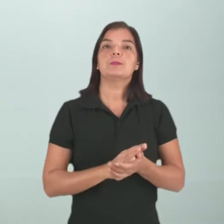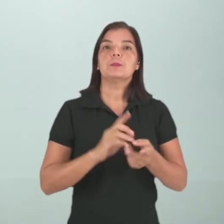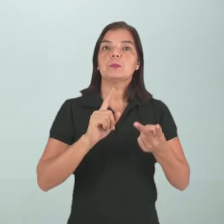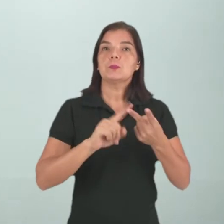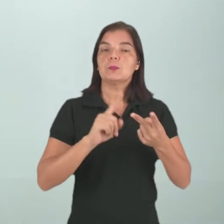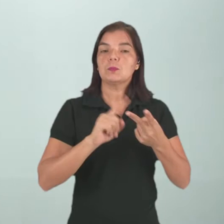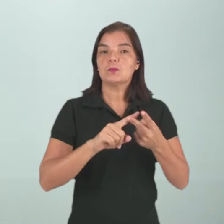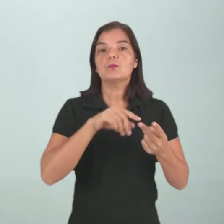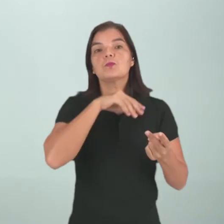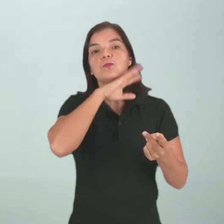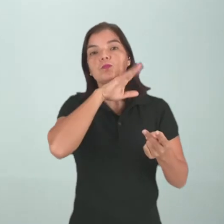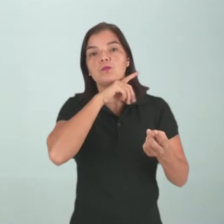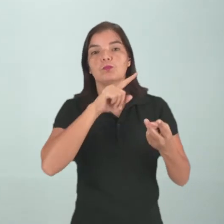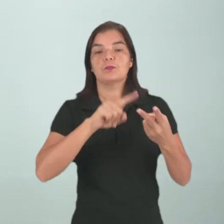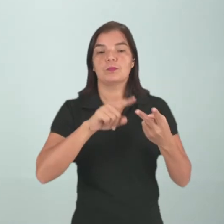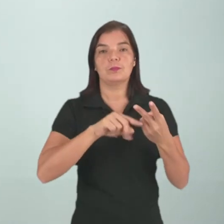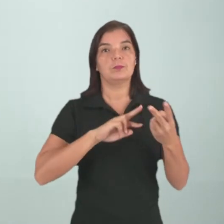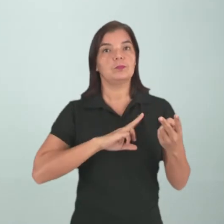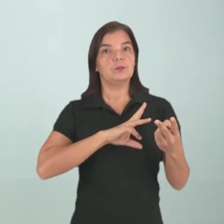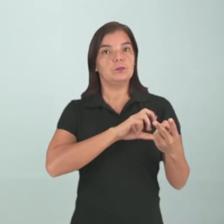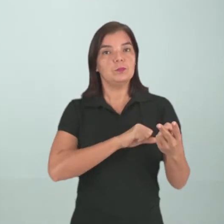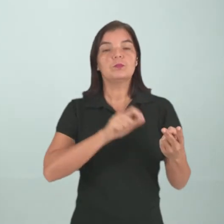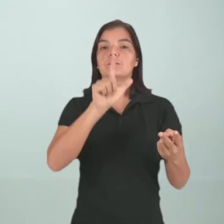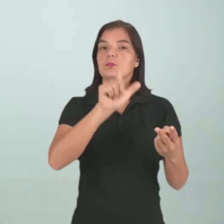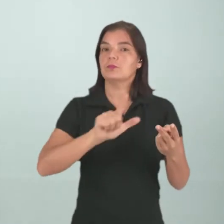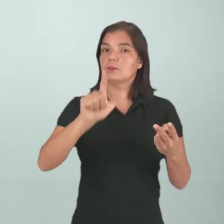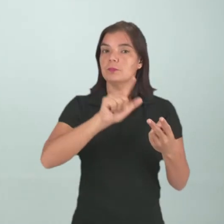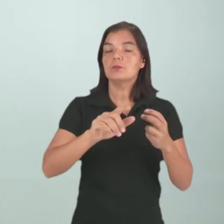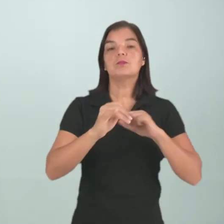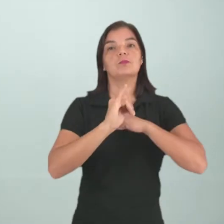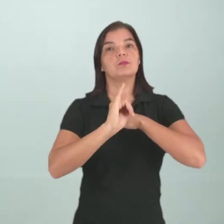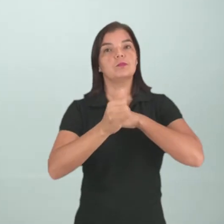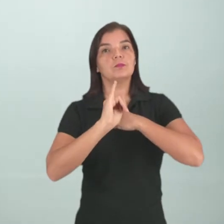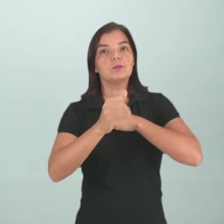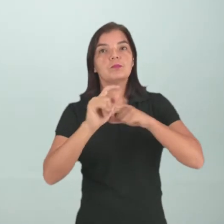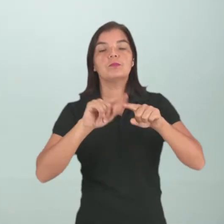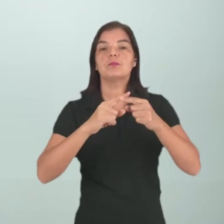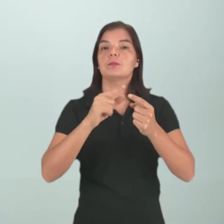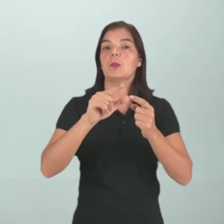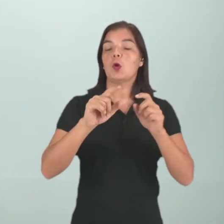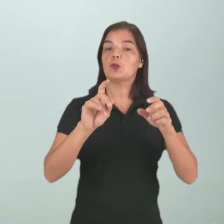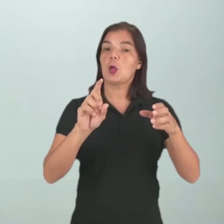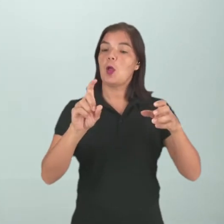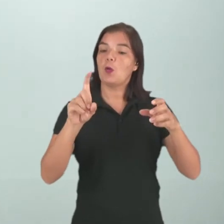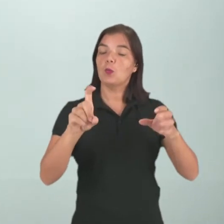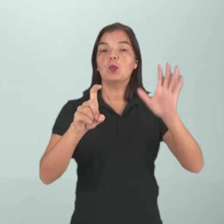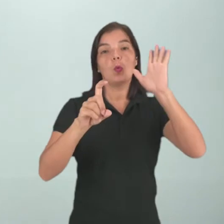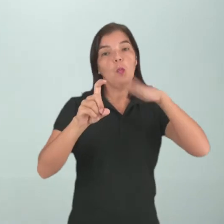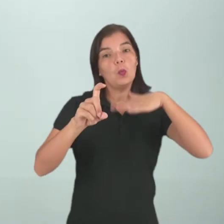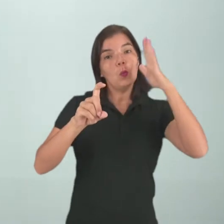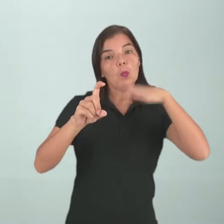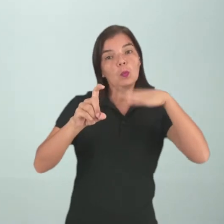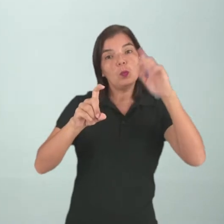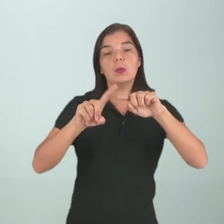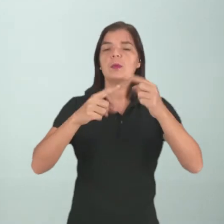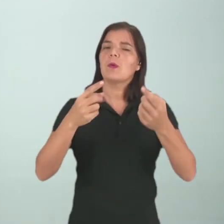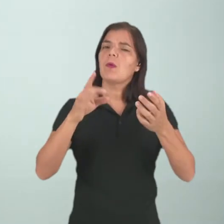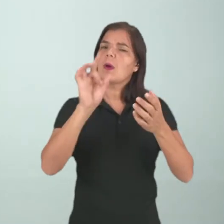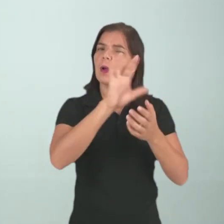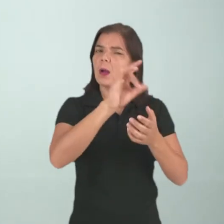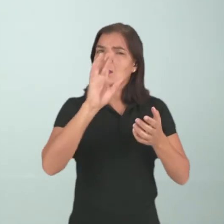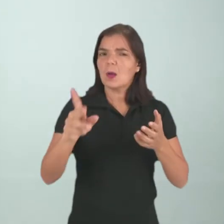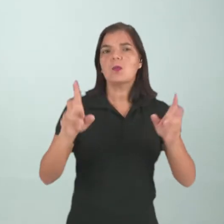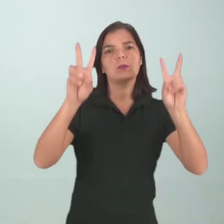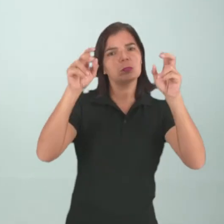aqui, O Bicho. Eu tenho romances literários, eu tenho contos, eu tenho lendas, cada um com a sua função